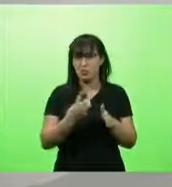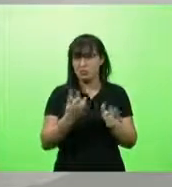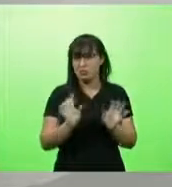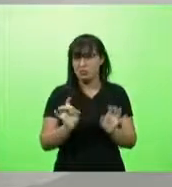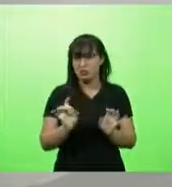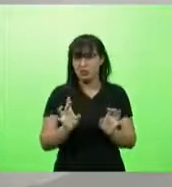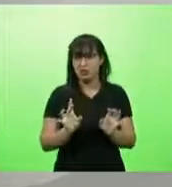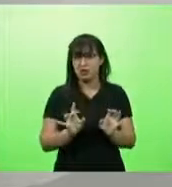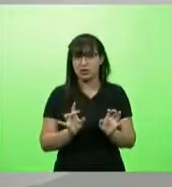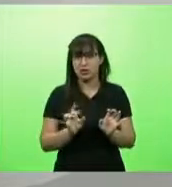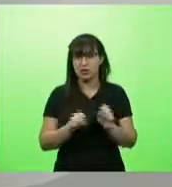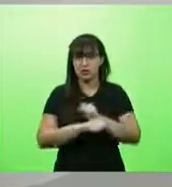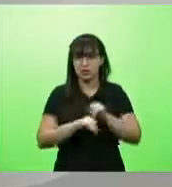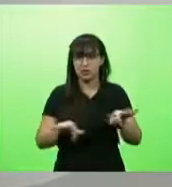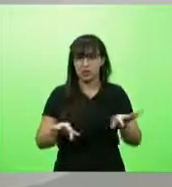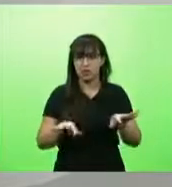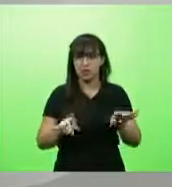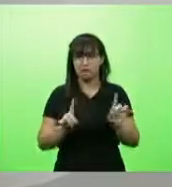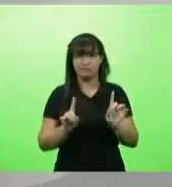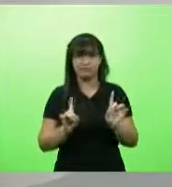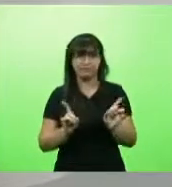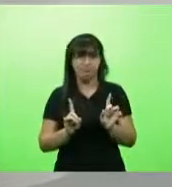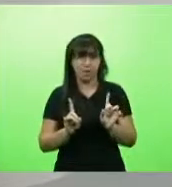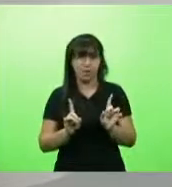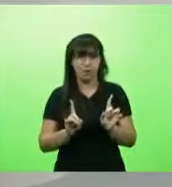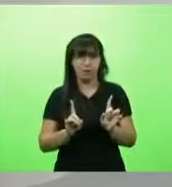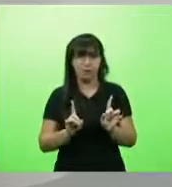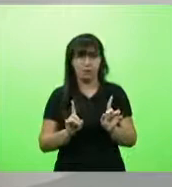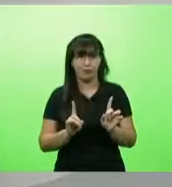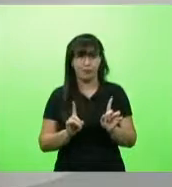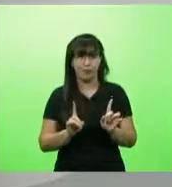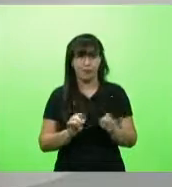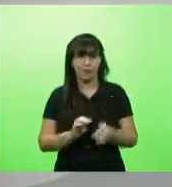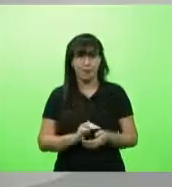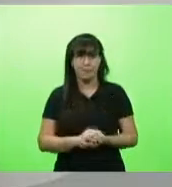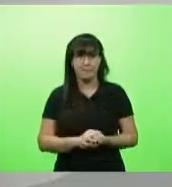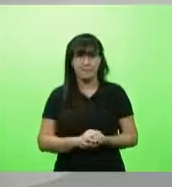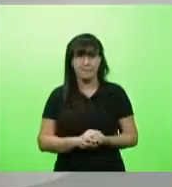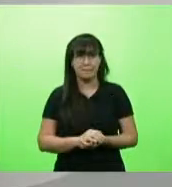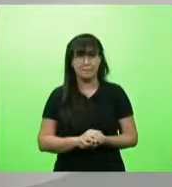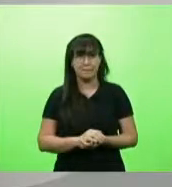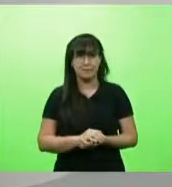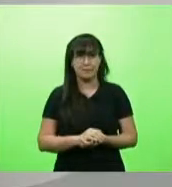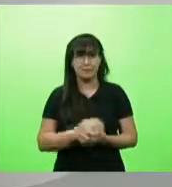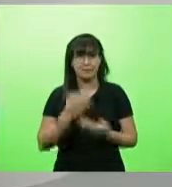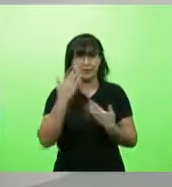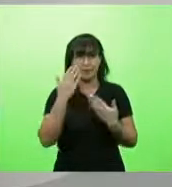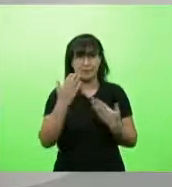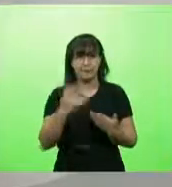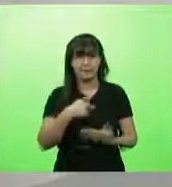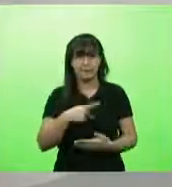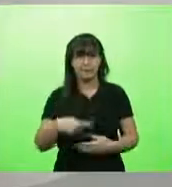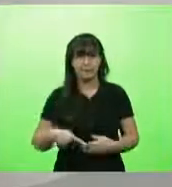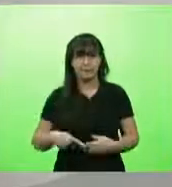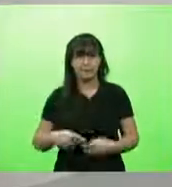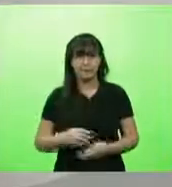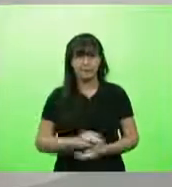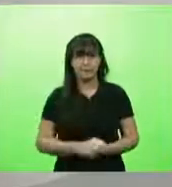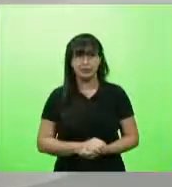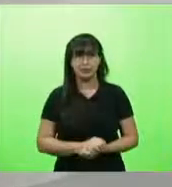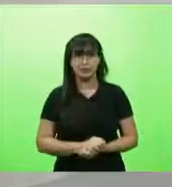dissemínio da doença em larga escala. Obrigada, senhor presidente.